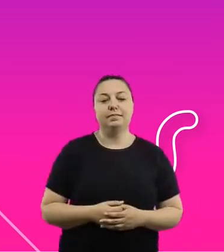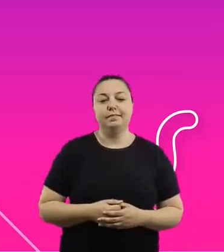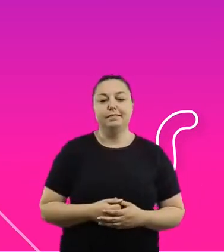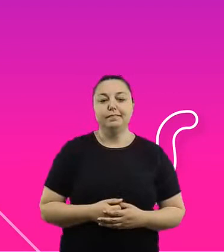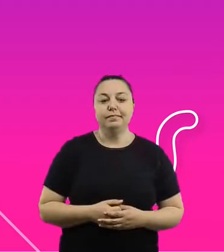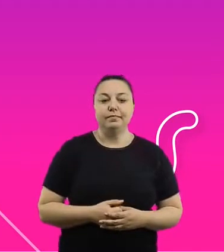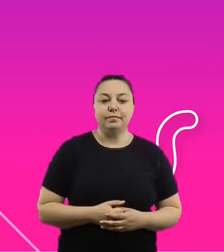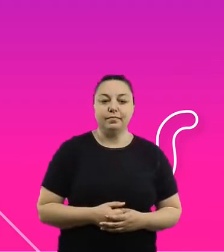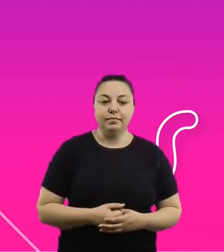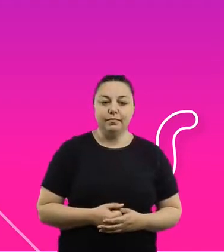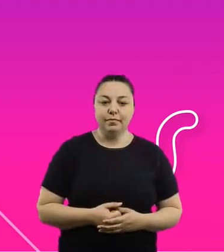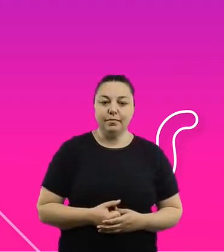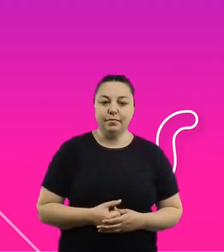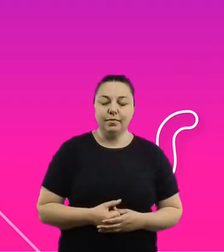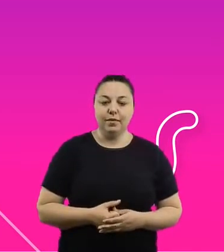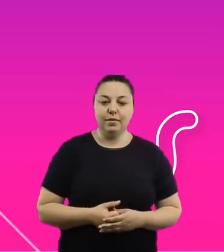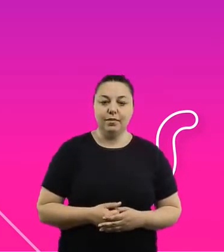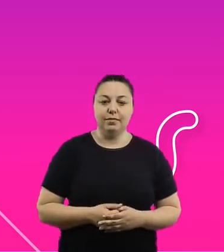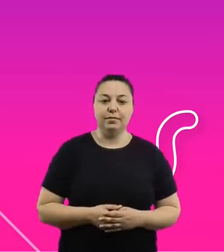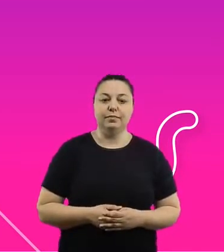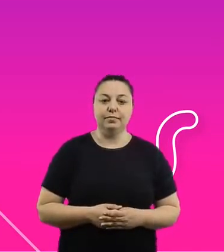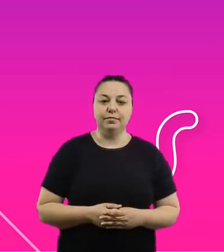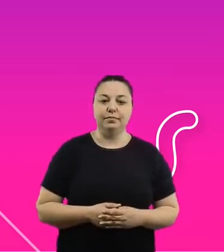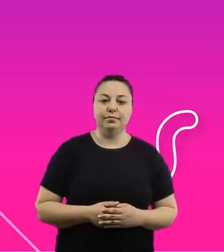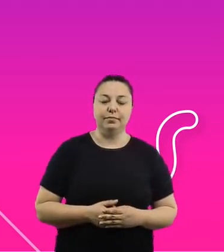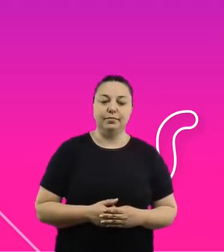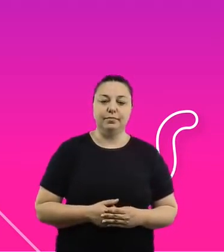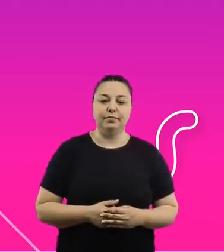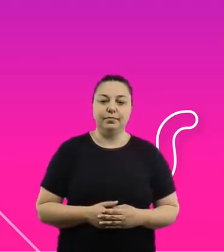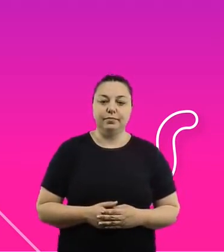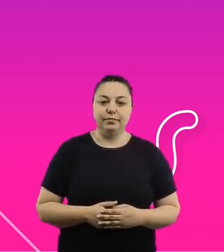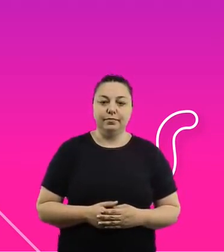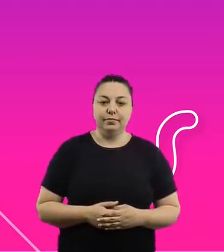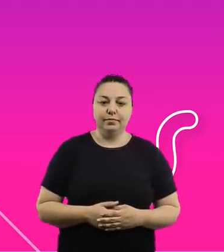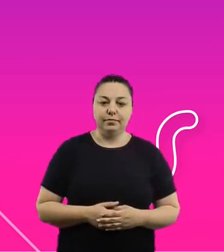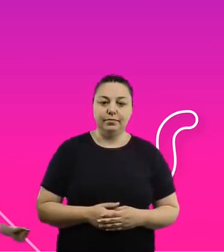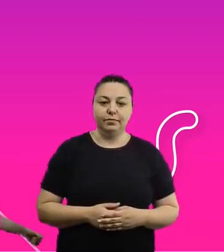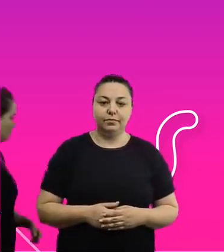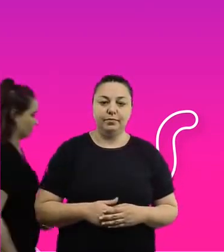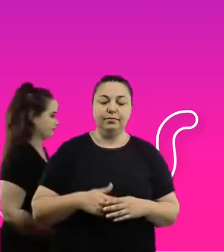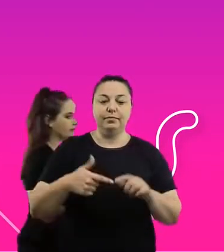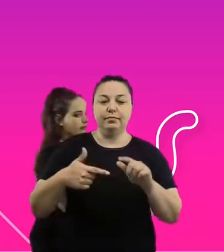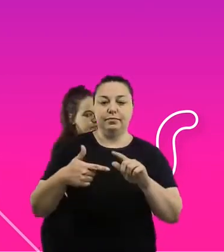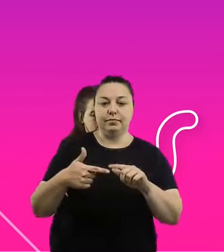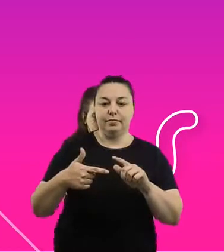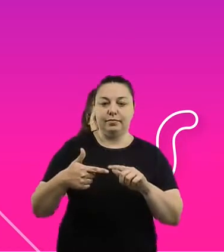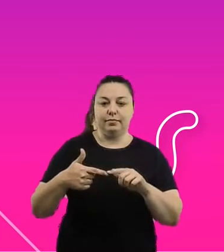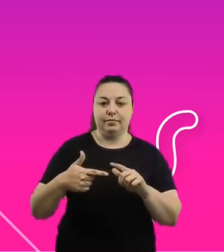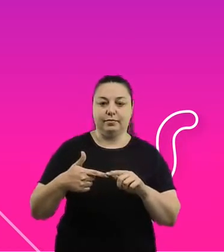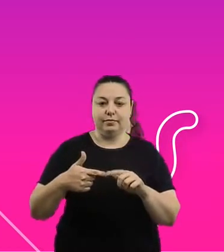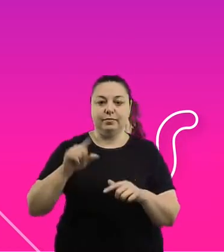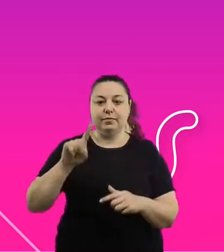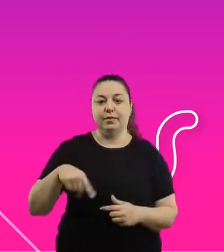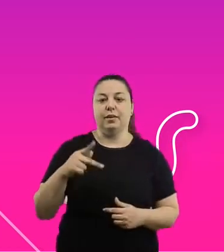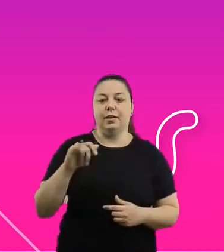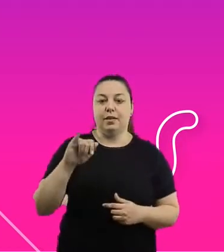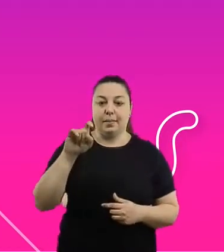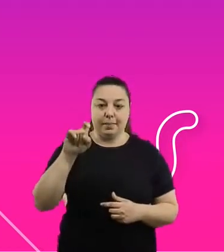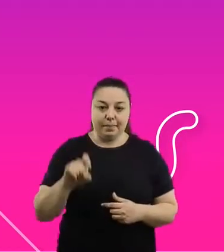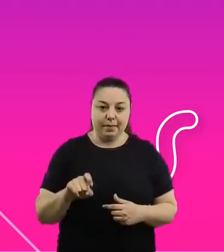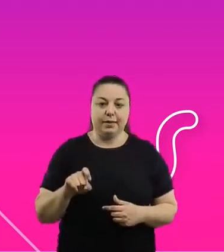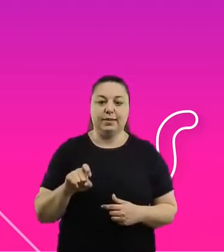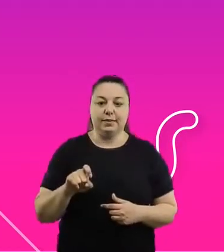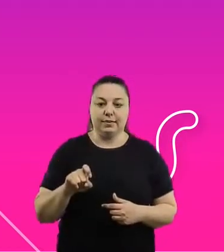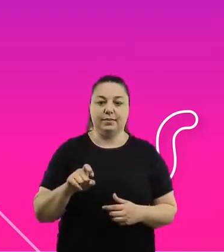para, enfim, se cuidar no ambiente digital. O segundo tema é o Pix, certo? O Pix é o